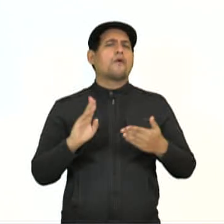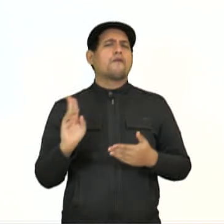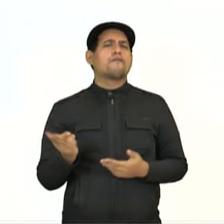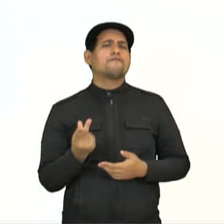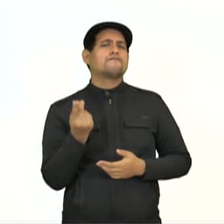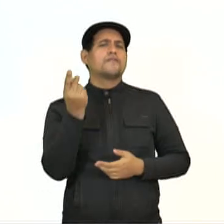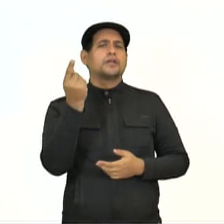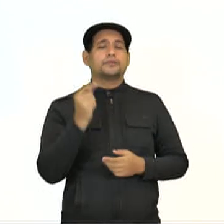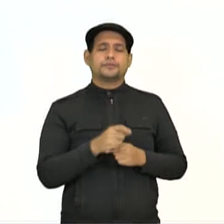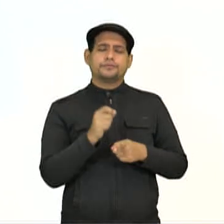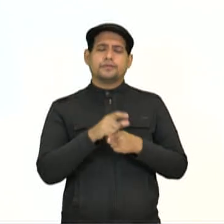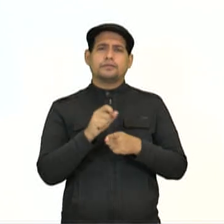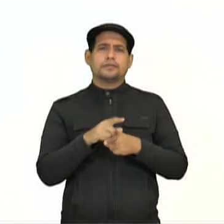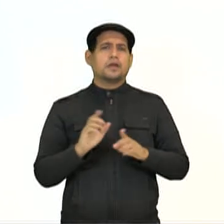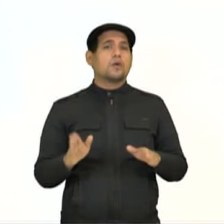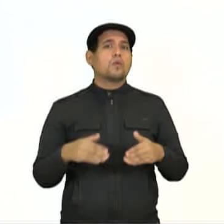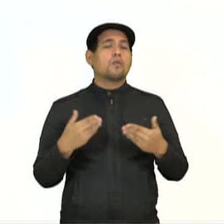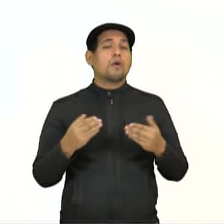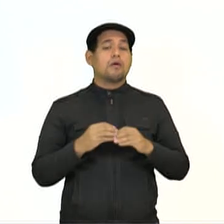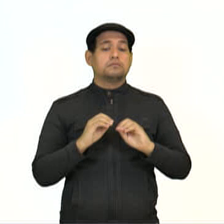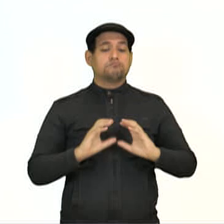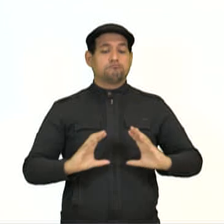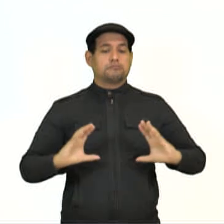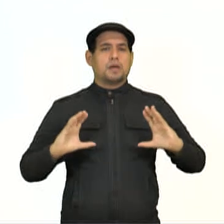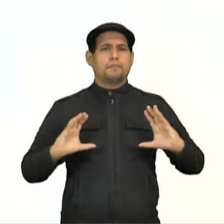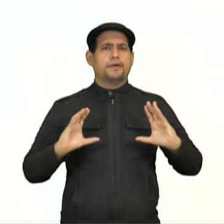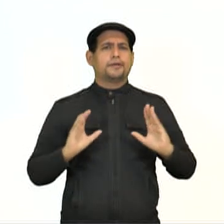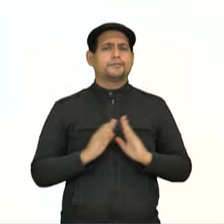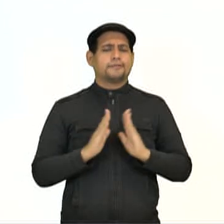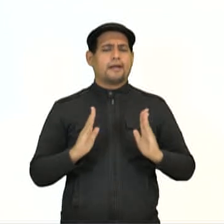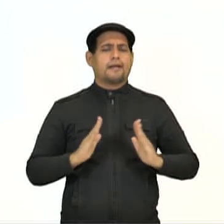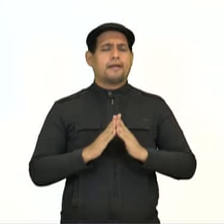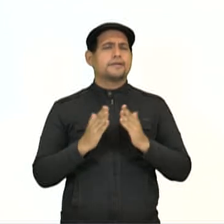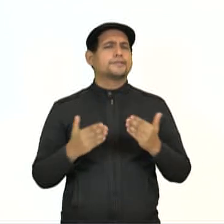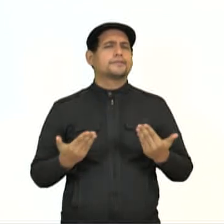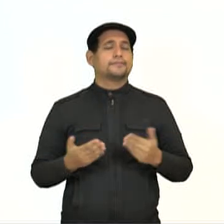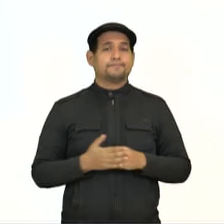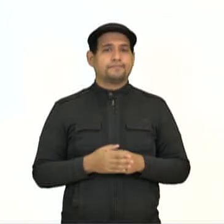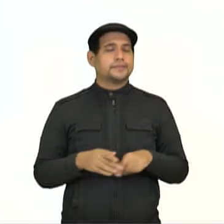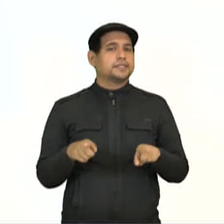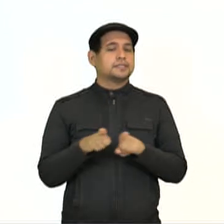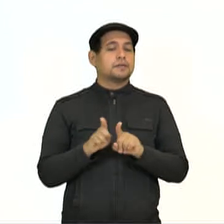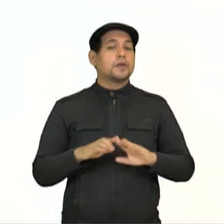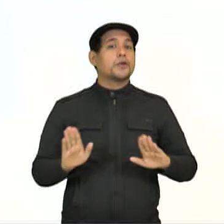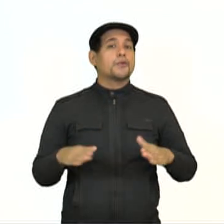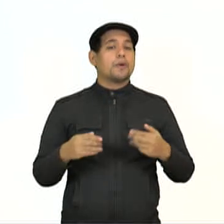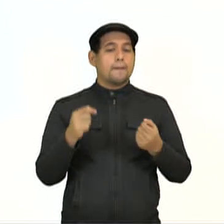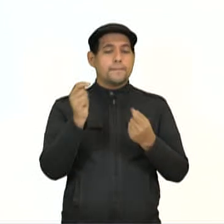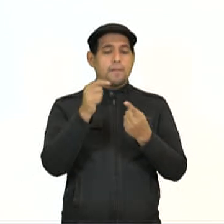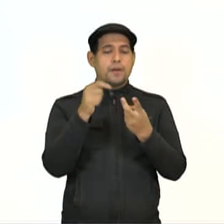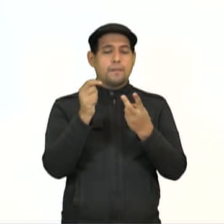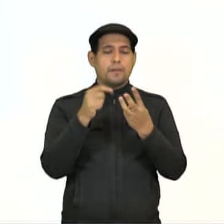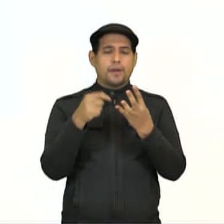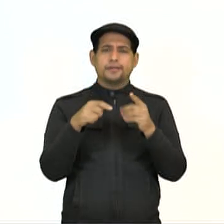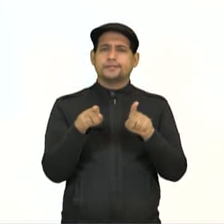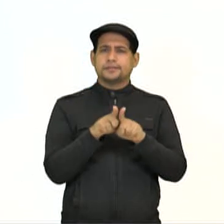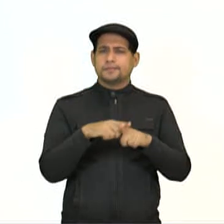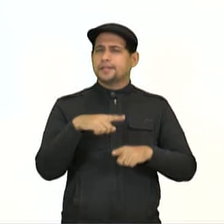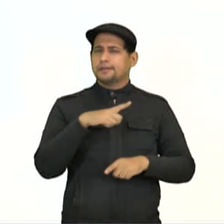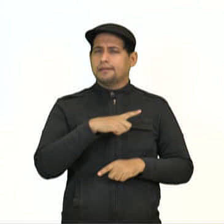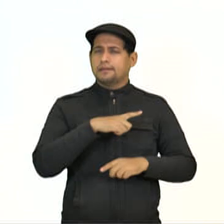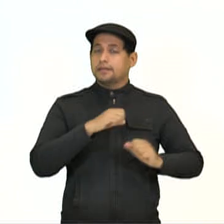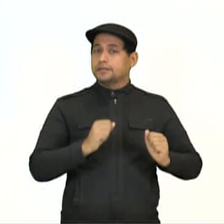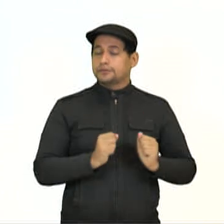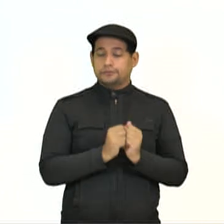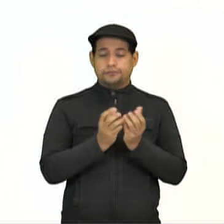do aluguel? Qual é o tamanho do imóvel? E quais itens adicionais